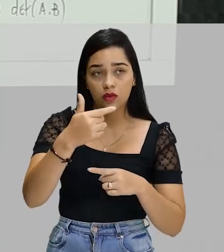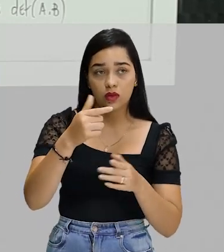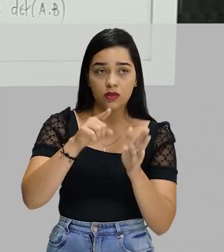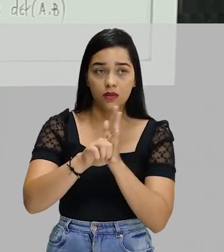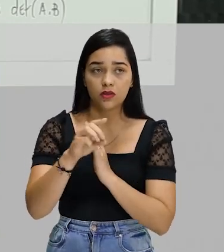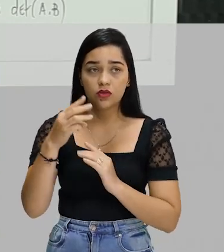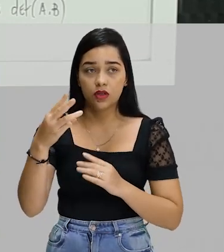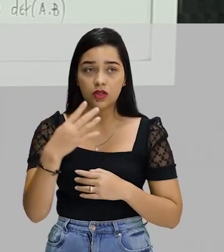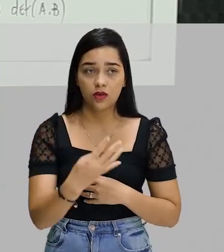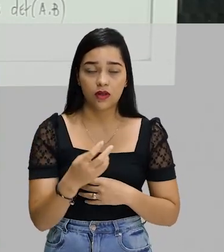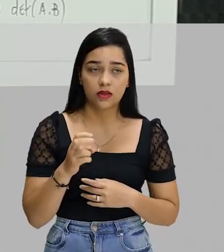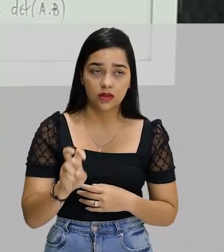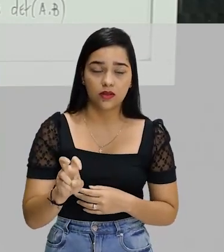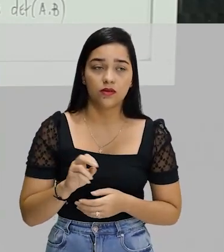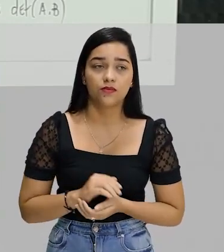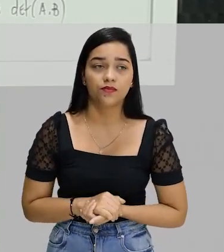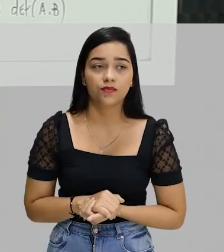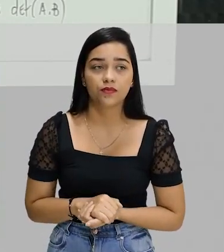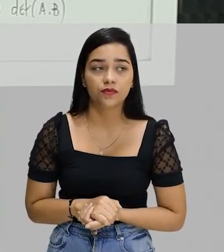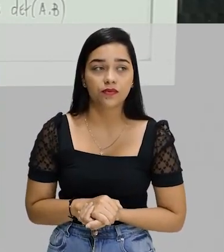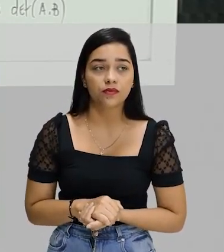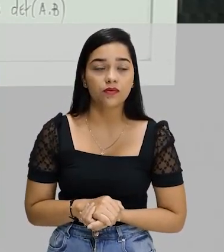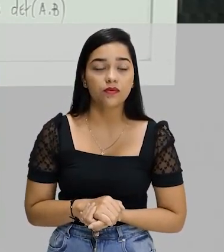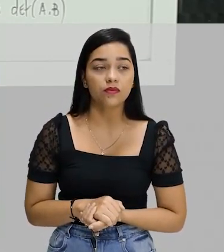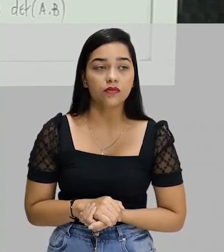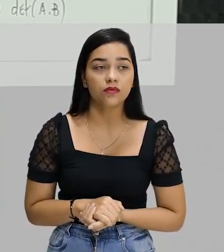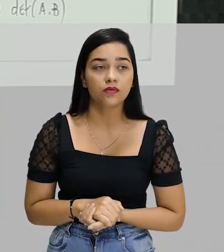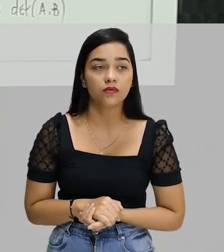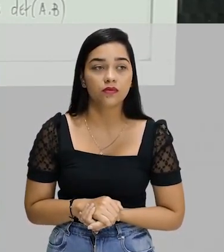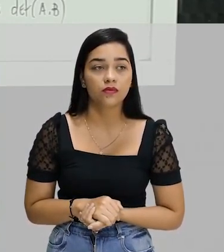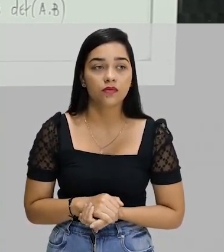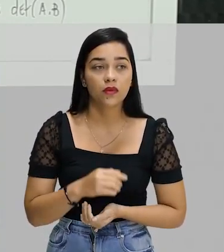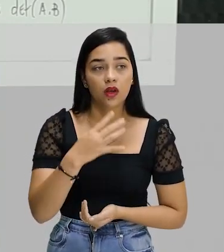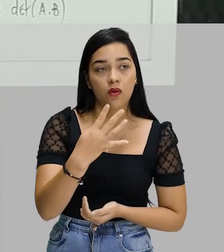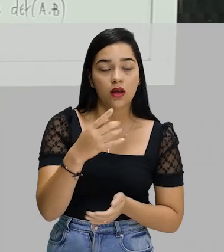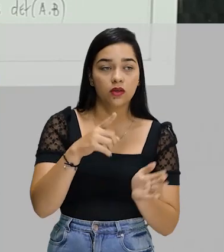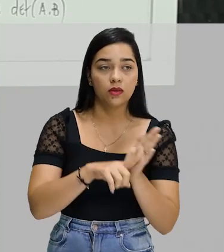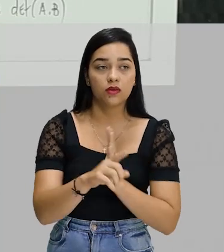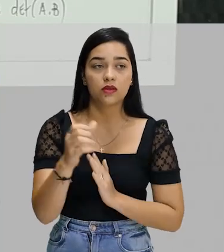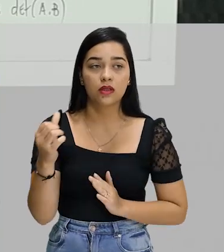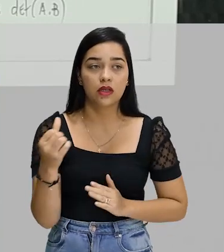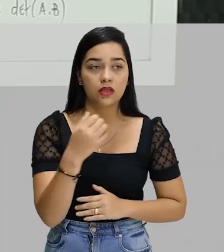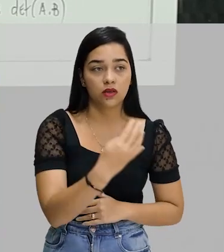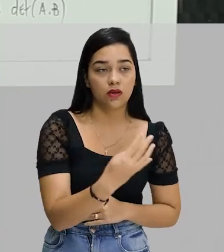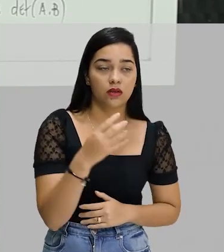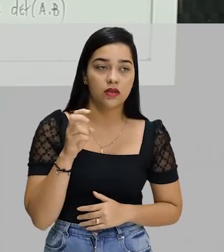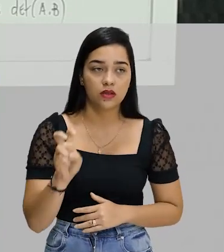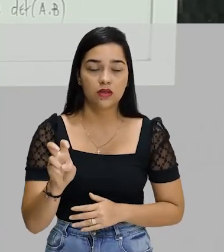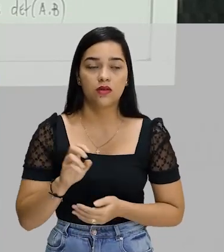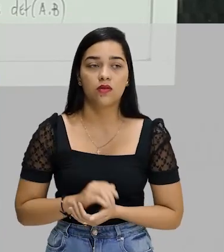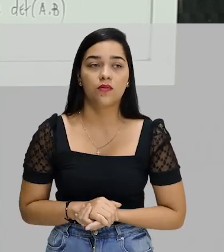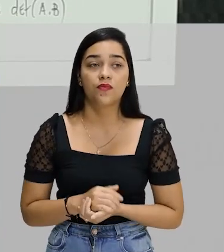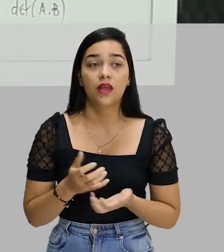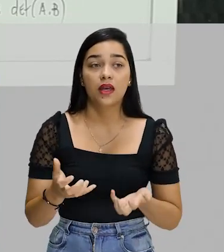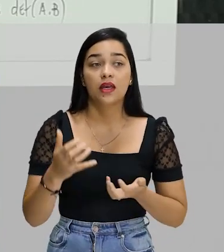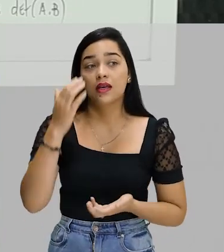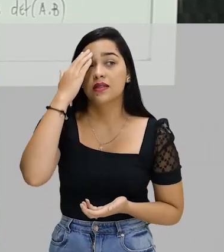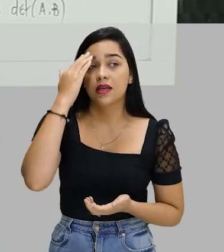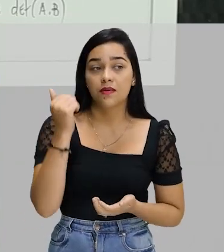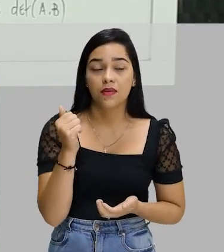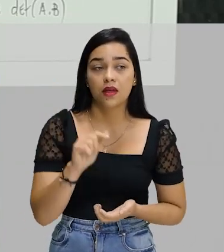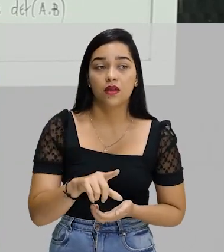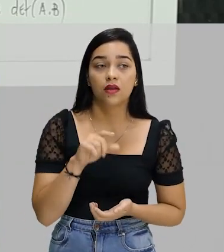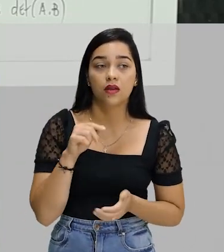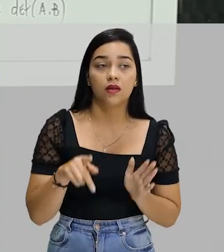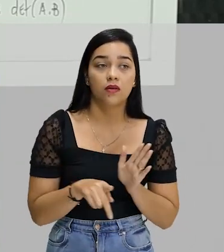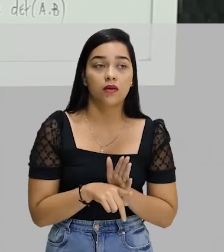menos 3, 4 e 5. Né? E aqui, 4 menos 6, 4 e 5. Ele quer saber o